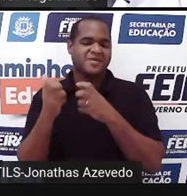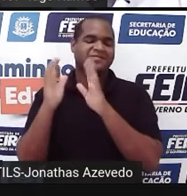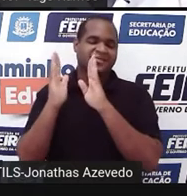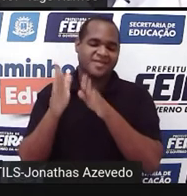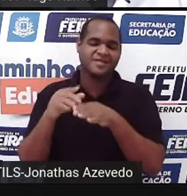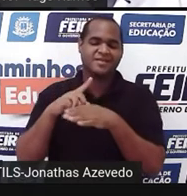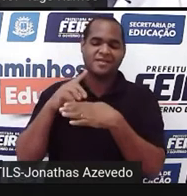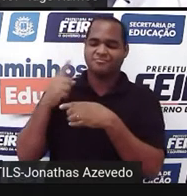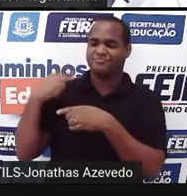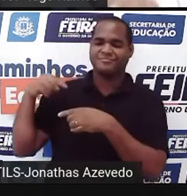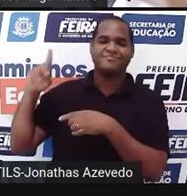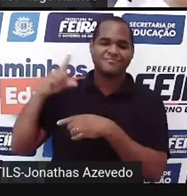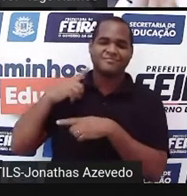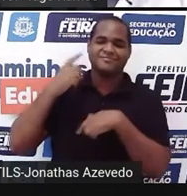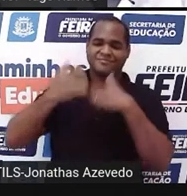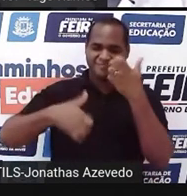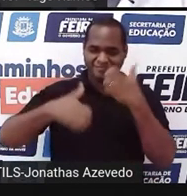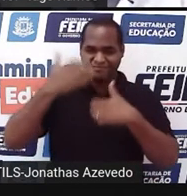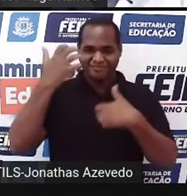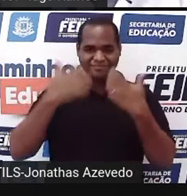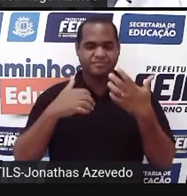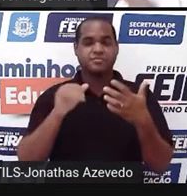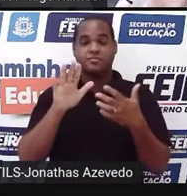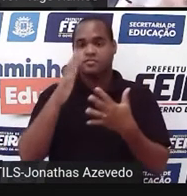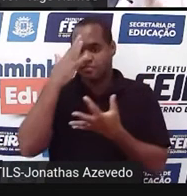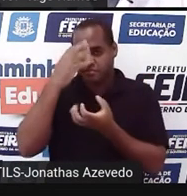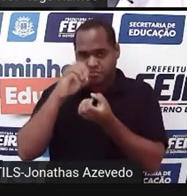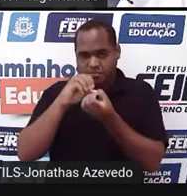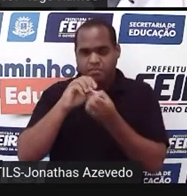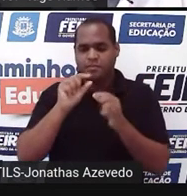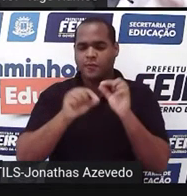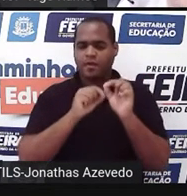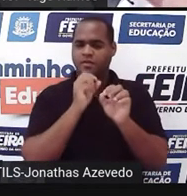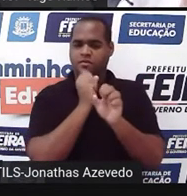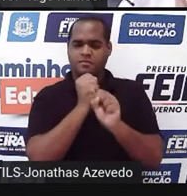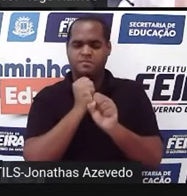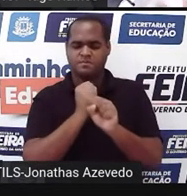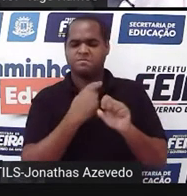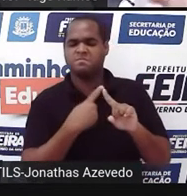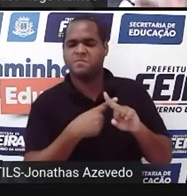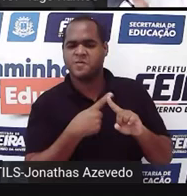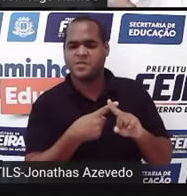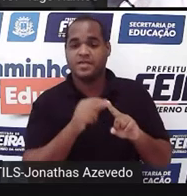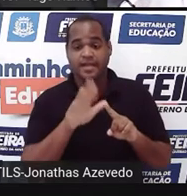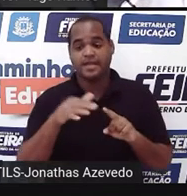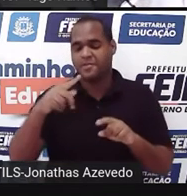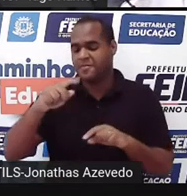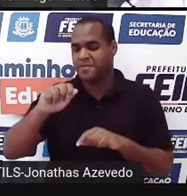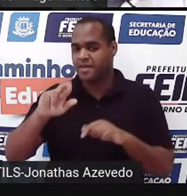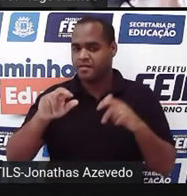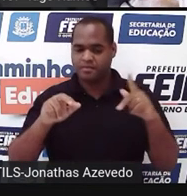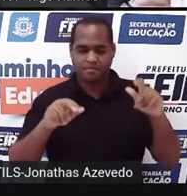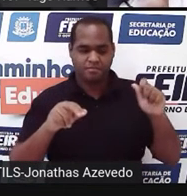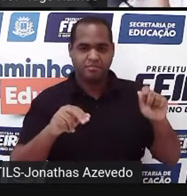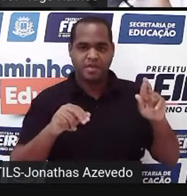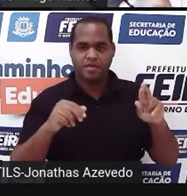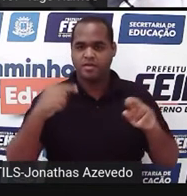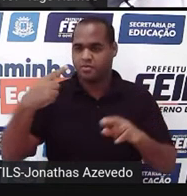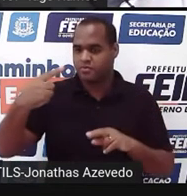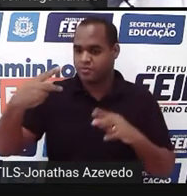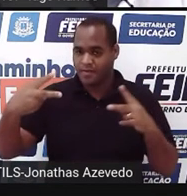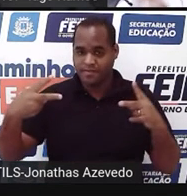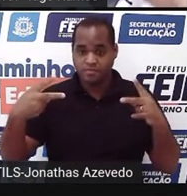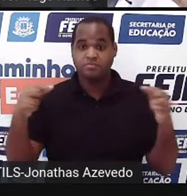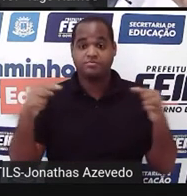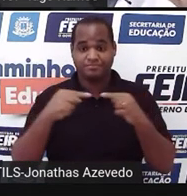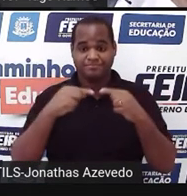aí algumas aulas Tá bom mas vamos conferir por quê que daquilo ali por quê que o parque tem que ser 31 então